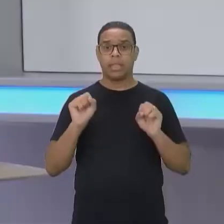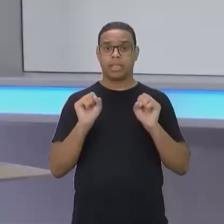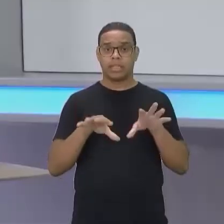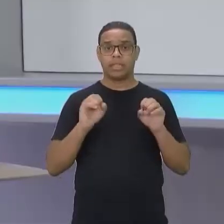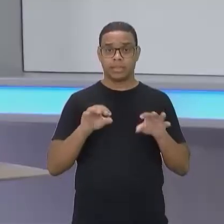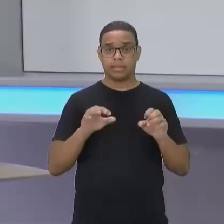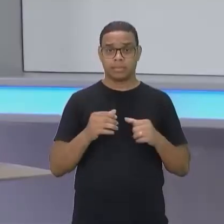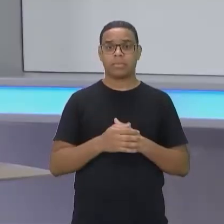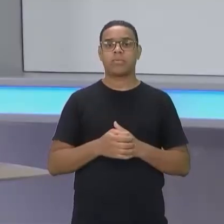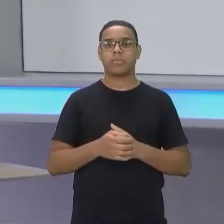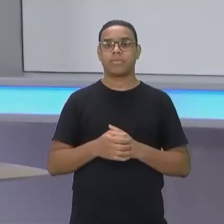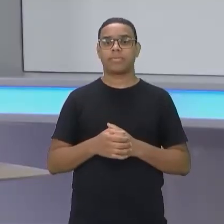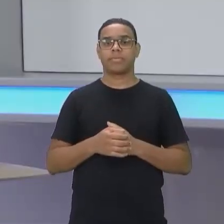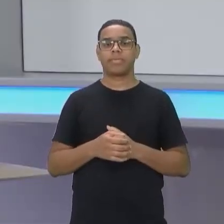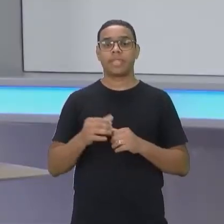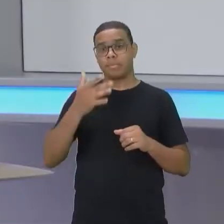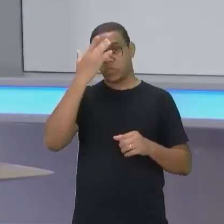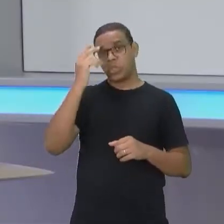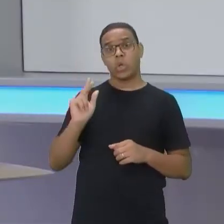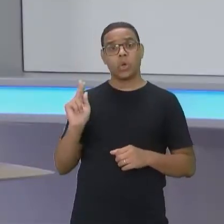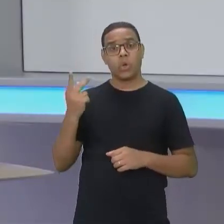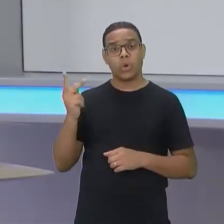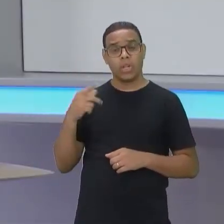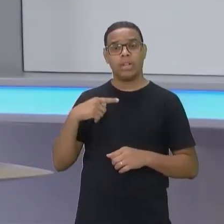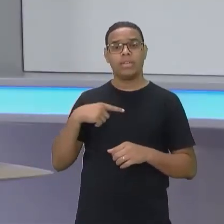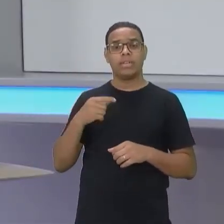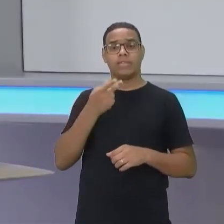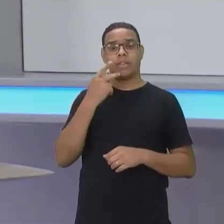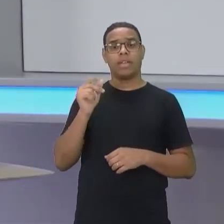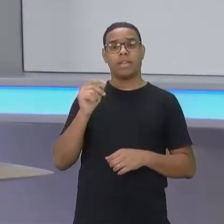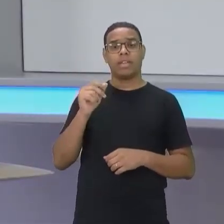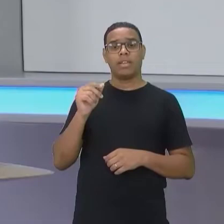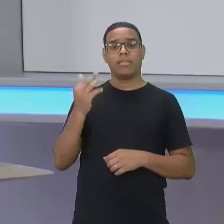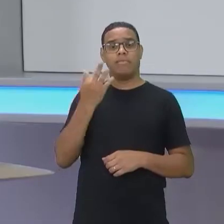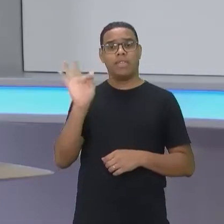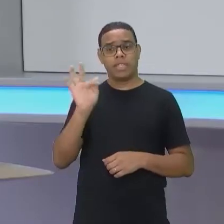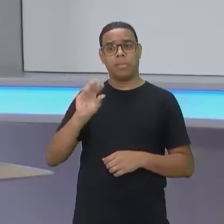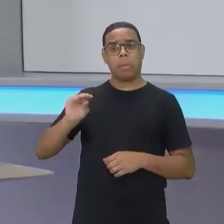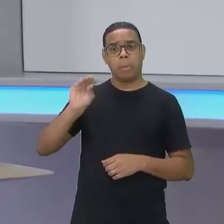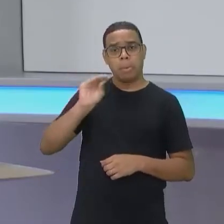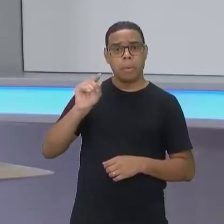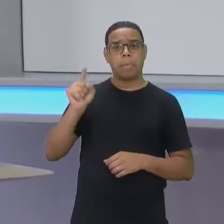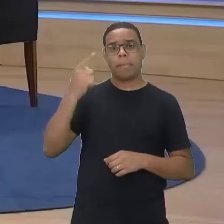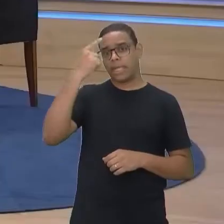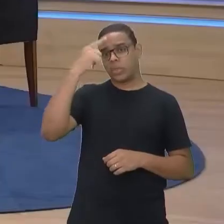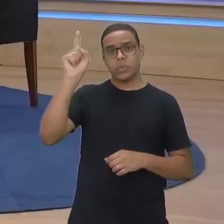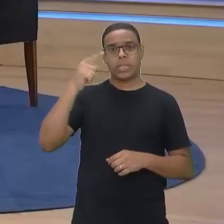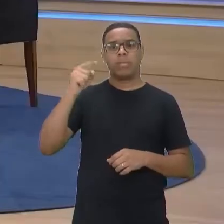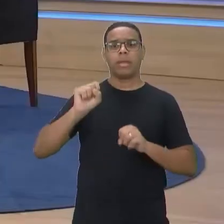ensinava aos holandeses a falar em francês sem ele nem saber falar holandês.